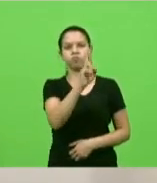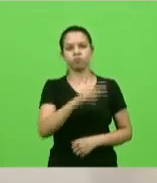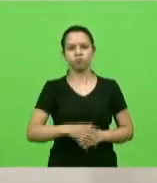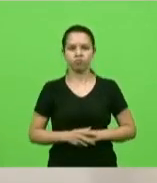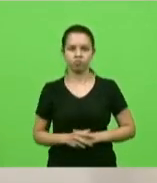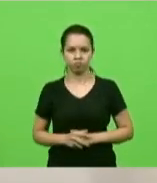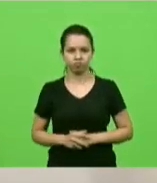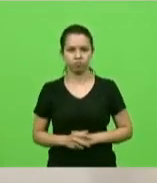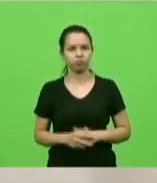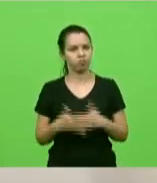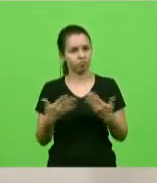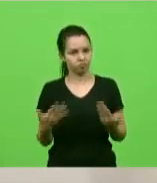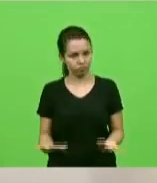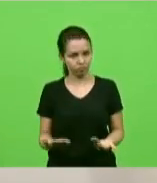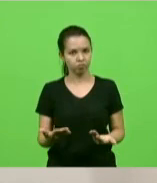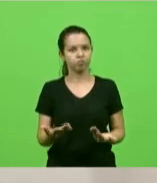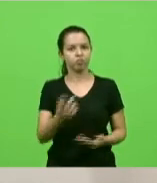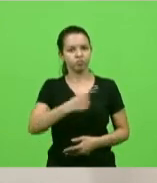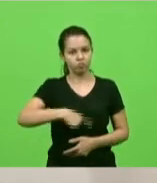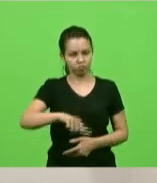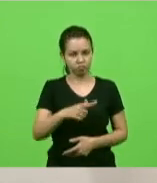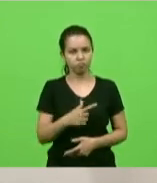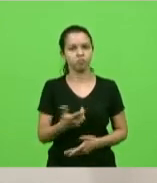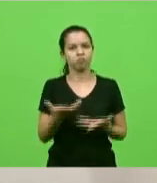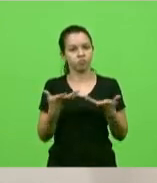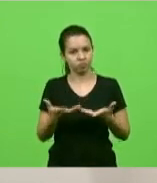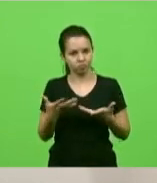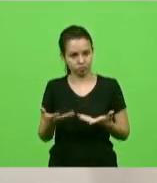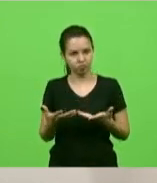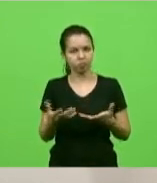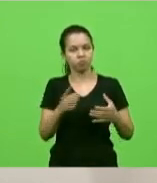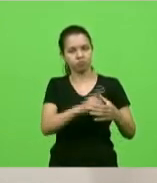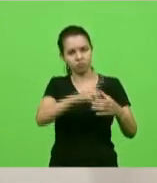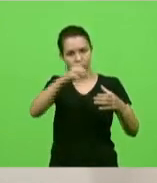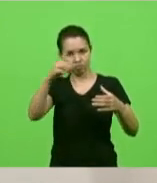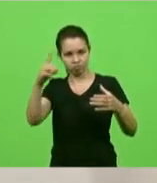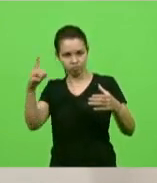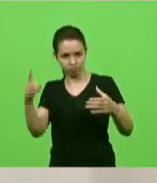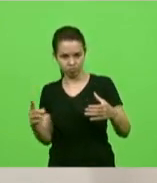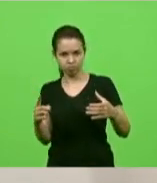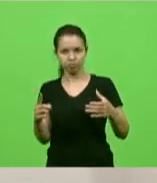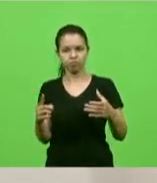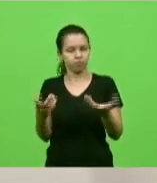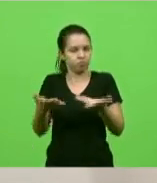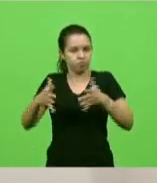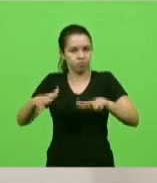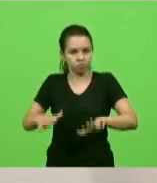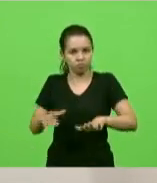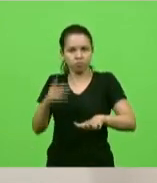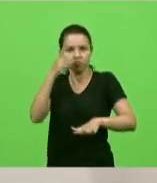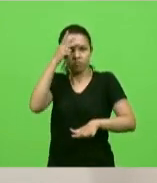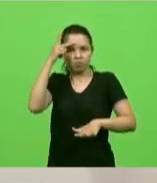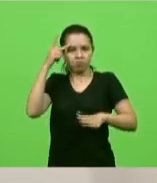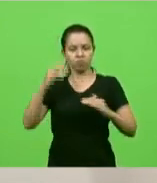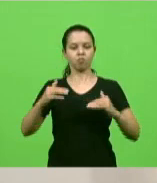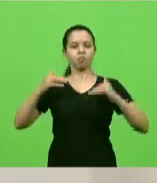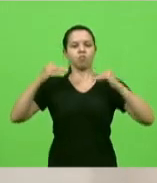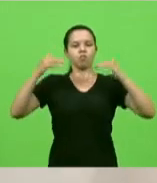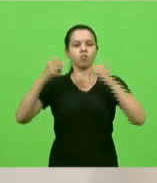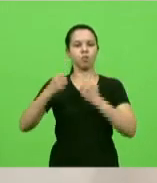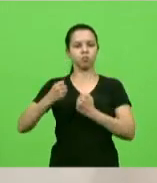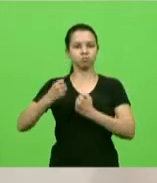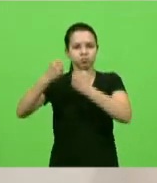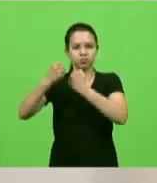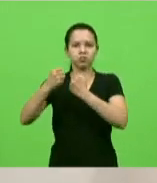busca de maior efetividade do afastamento da tendência humana ao autoritarismo e à concentração de poder,